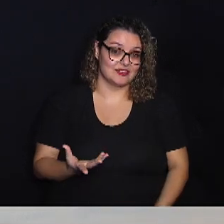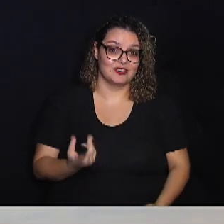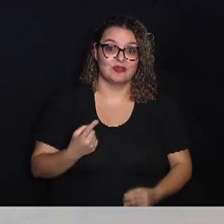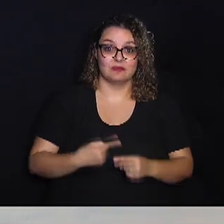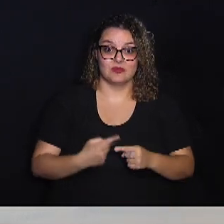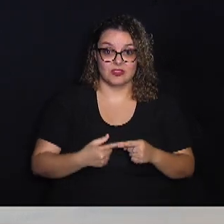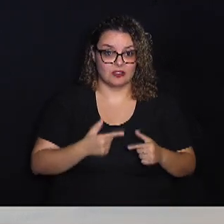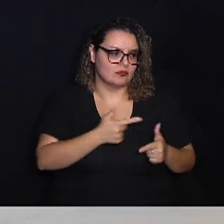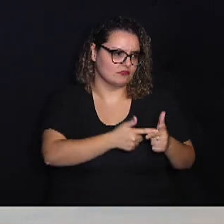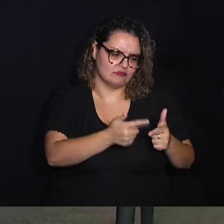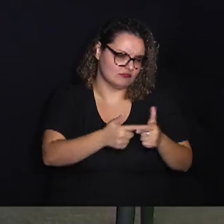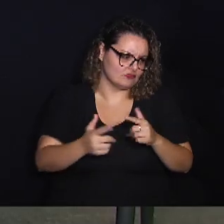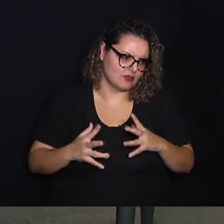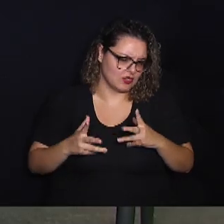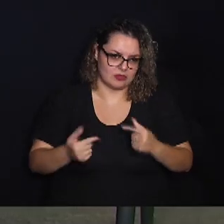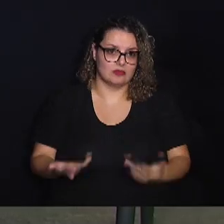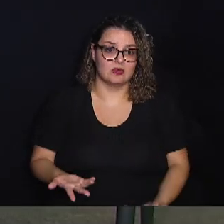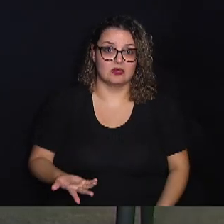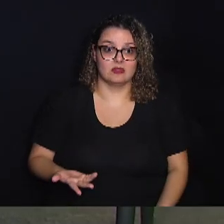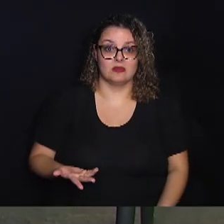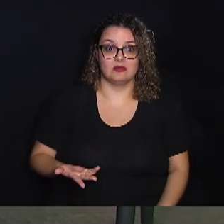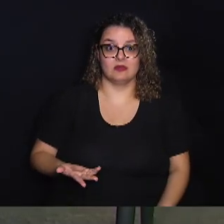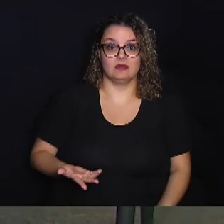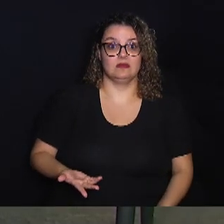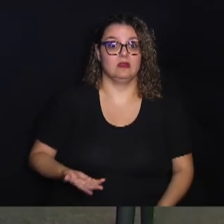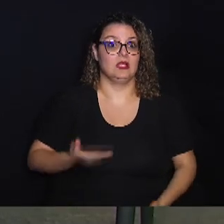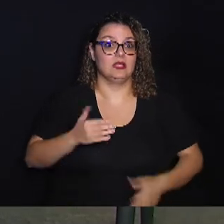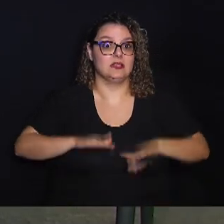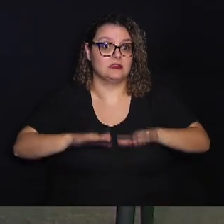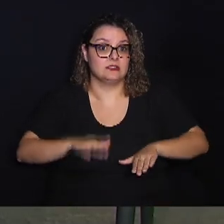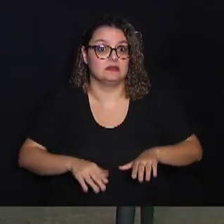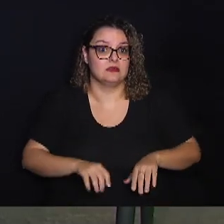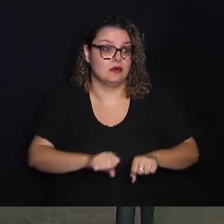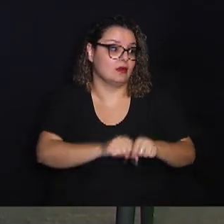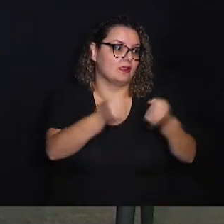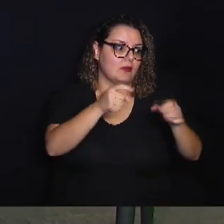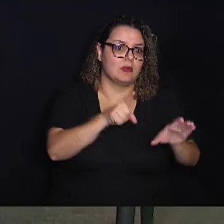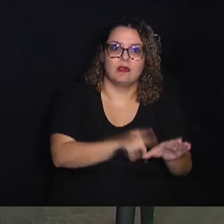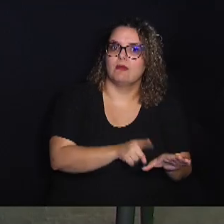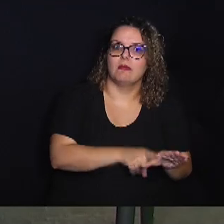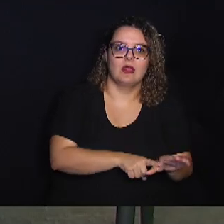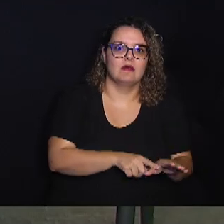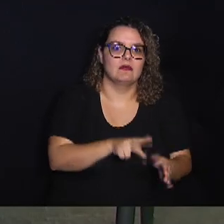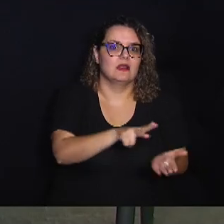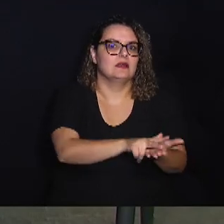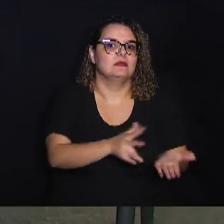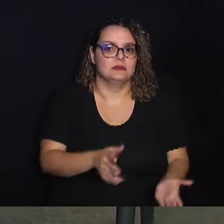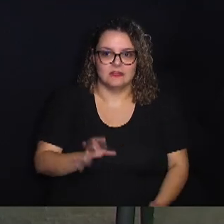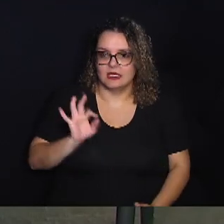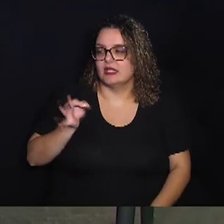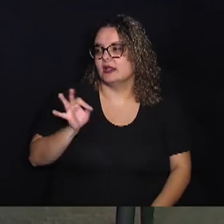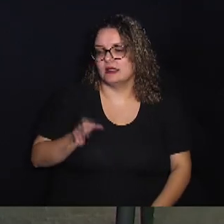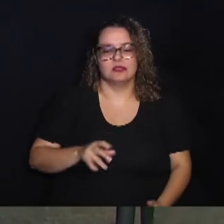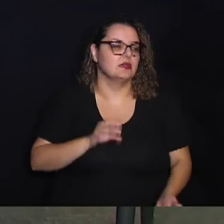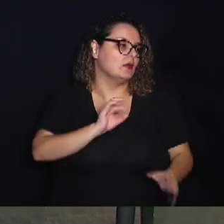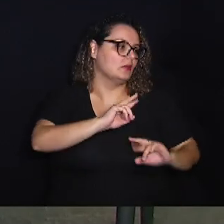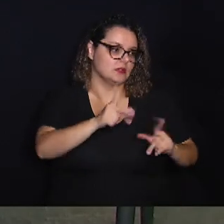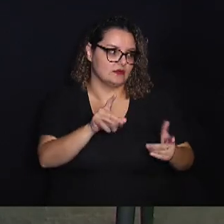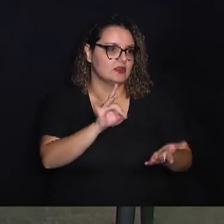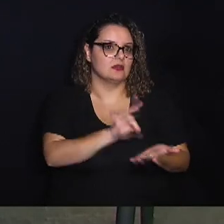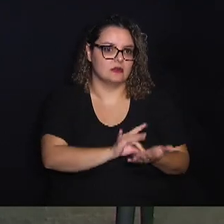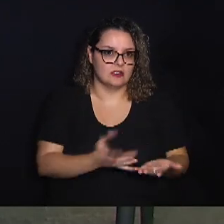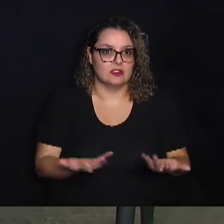por problemas. Você quebra uma certeza. perna e fica numa cama, já é uma outra realidade. Sem dúvida. Com E a gente certeza. tem que estar aberto para esse